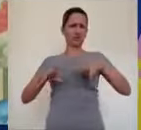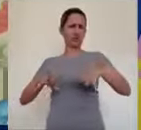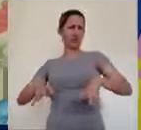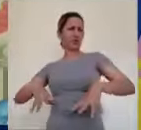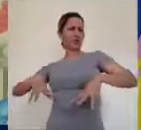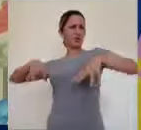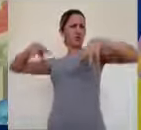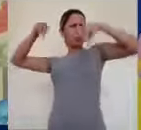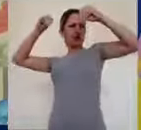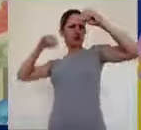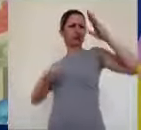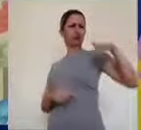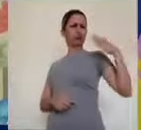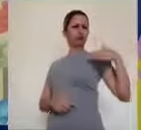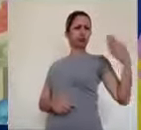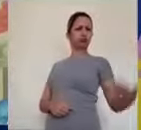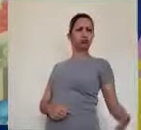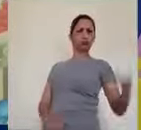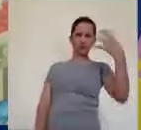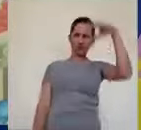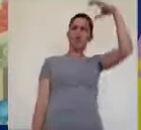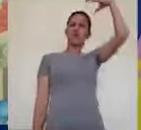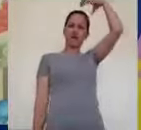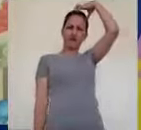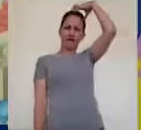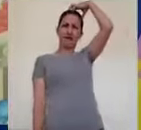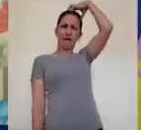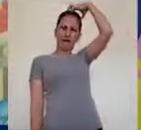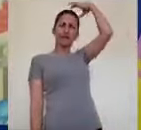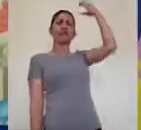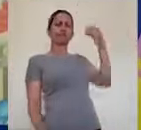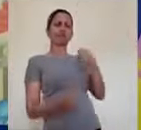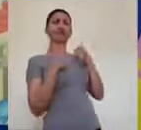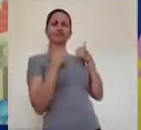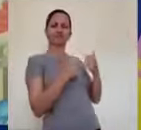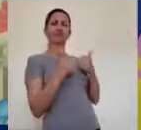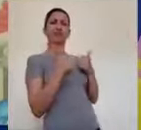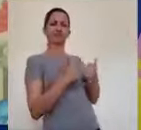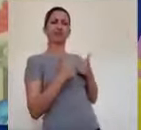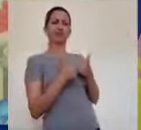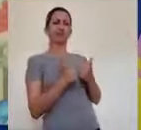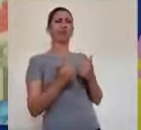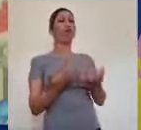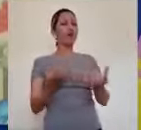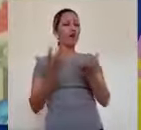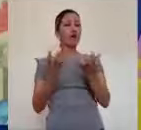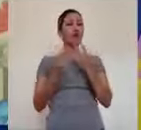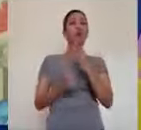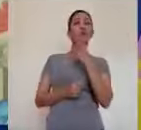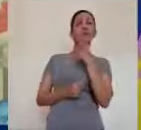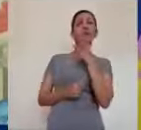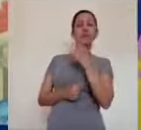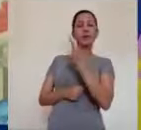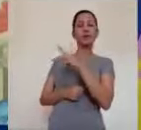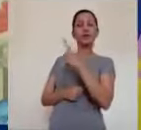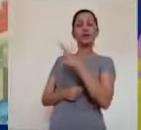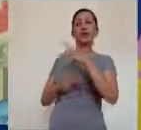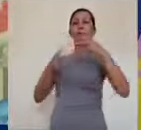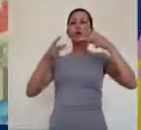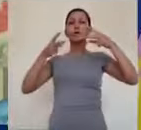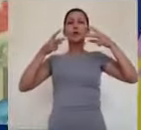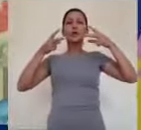nos joão usei bem bem gostaria de conhecer se eu falasse teste senhora raposa